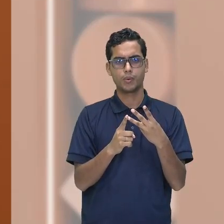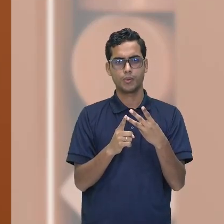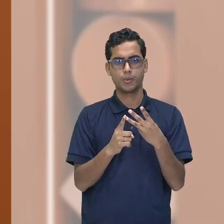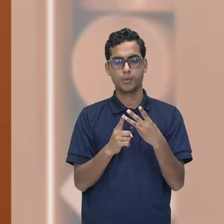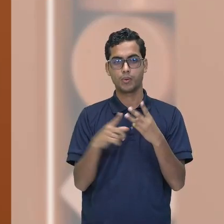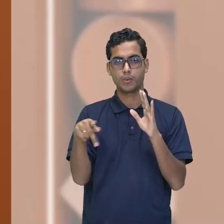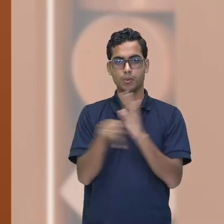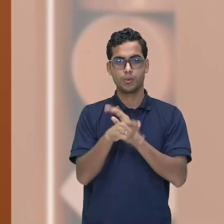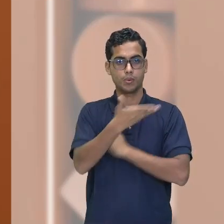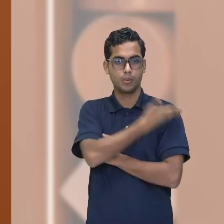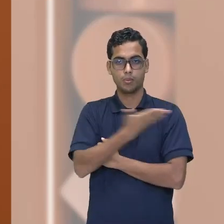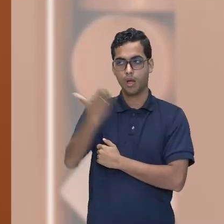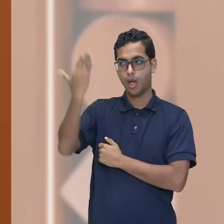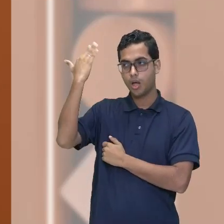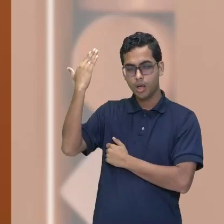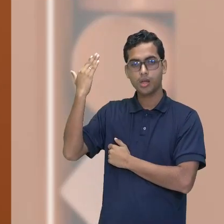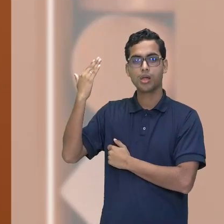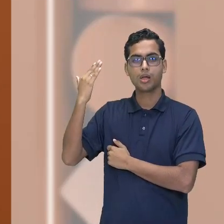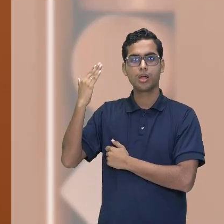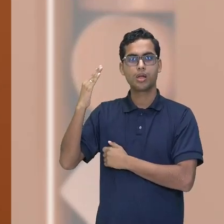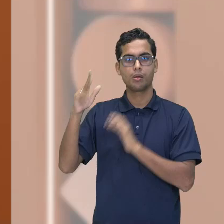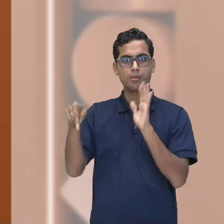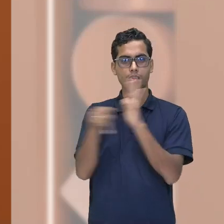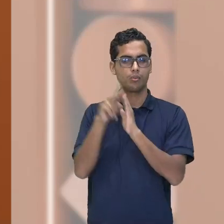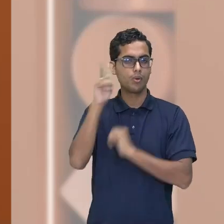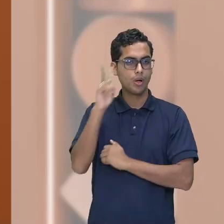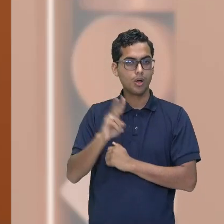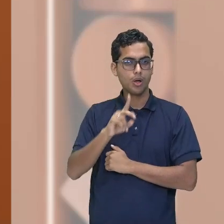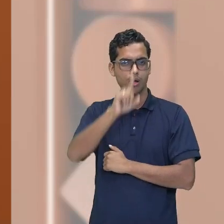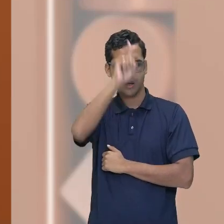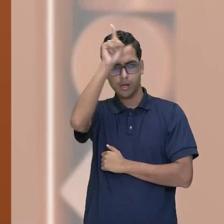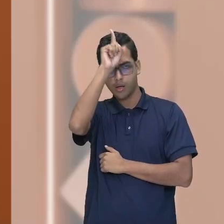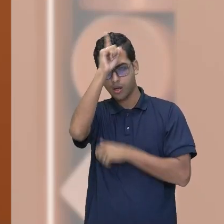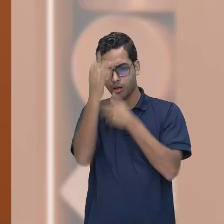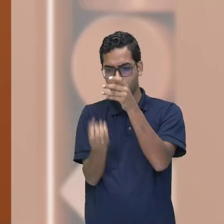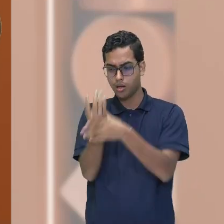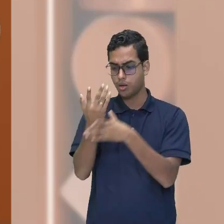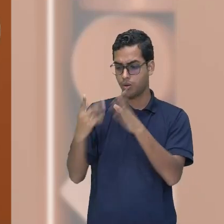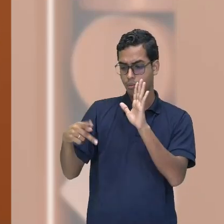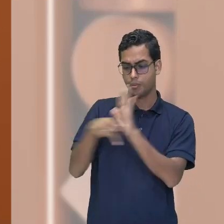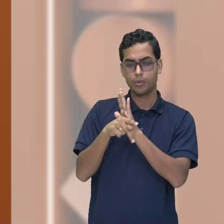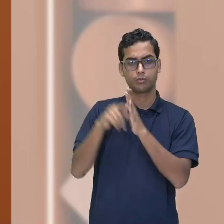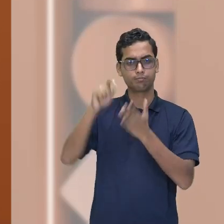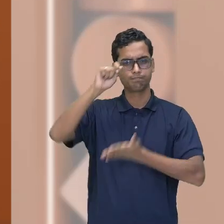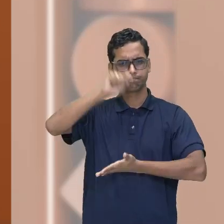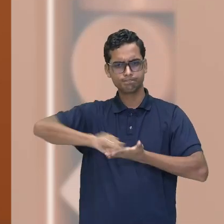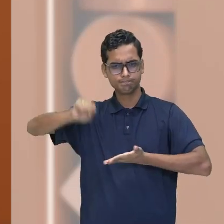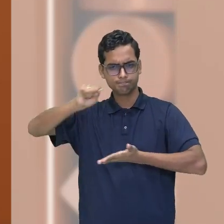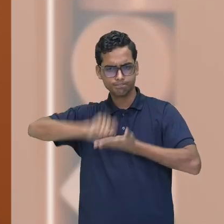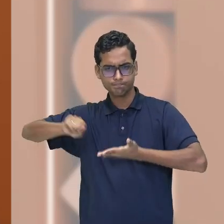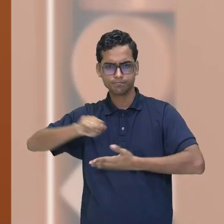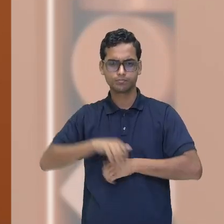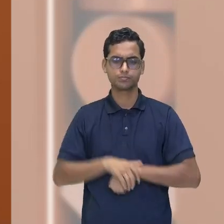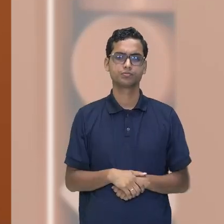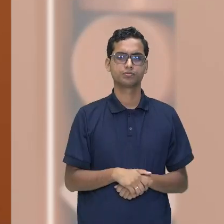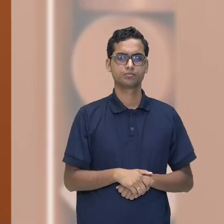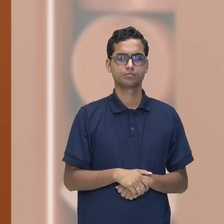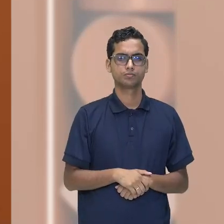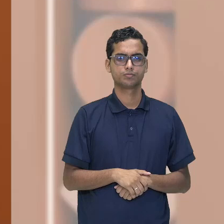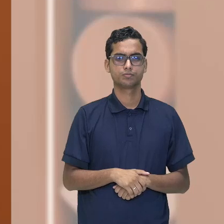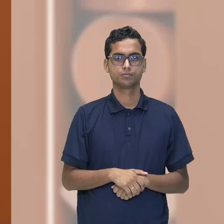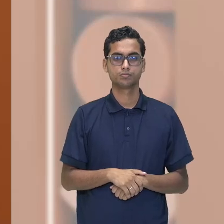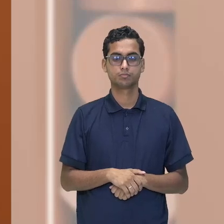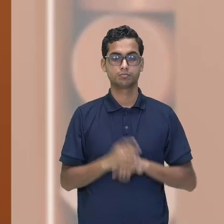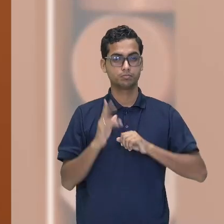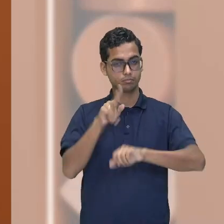a invenção da escrita, e por aí vai. Mas que nós vamos ver daqui a pouquinho mais para frente alguns exemplos de marcações